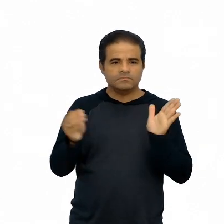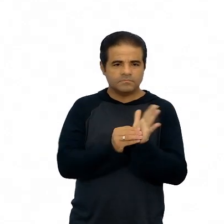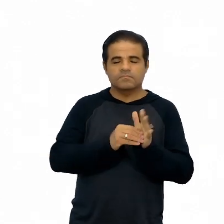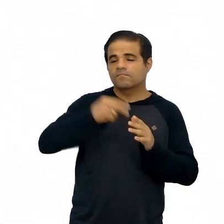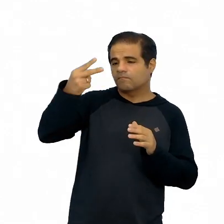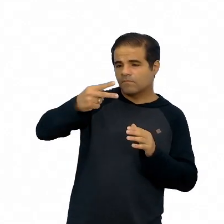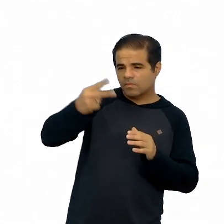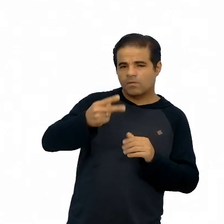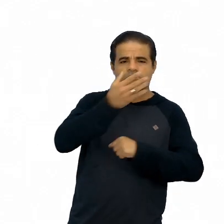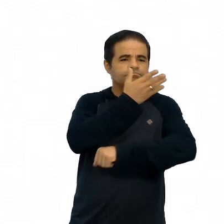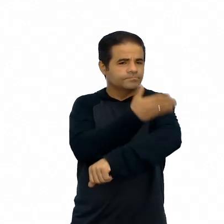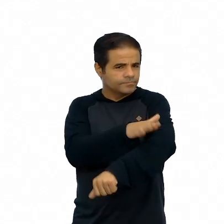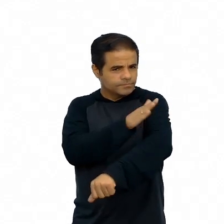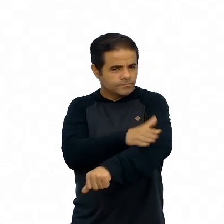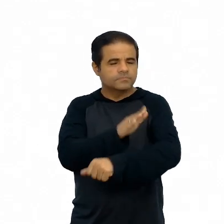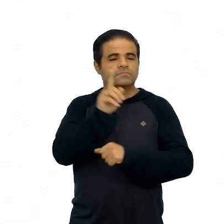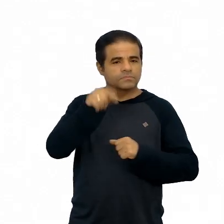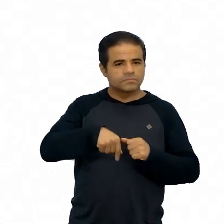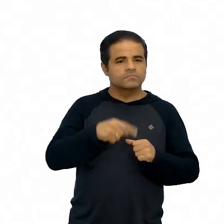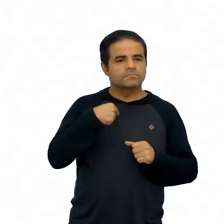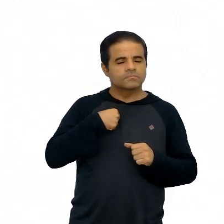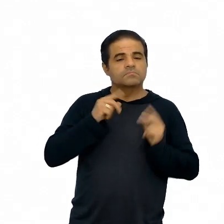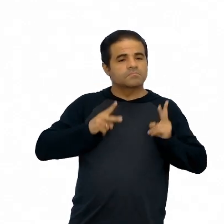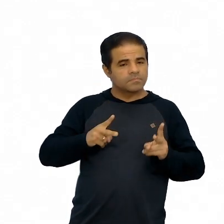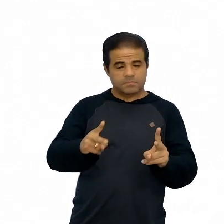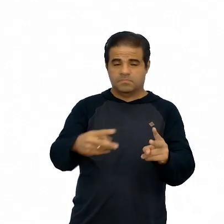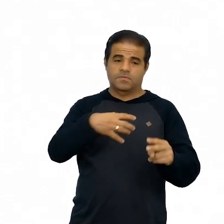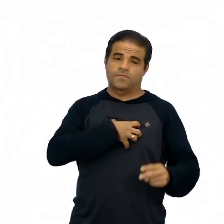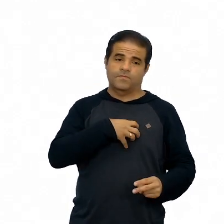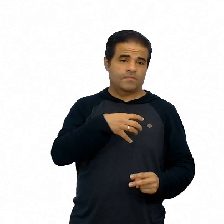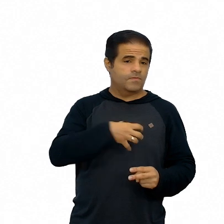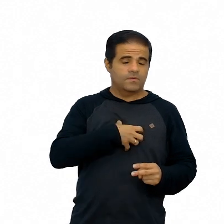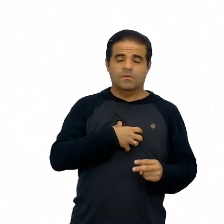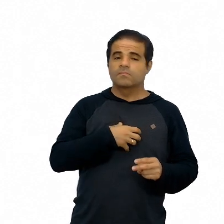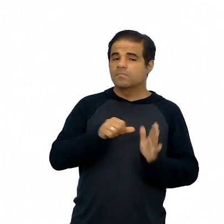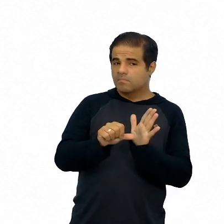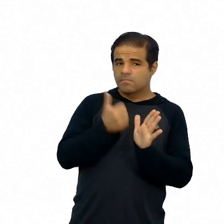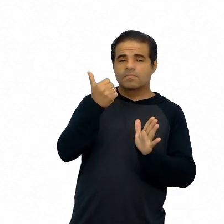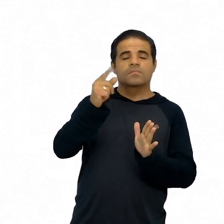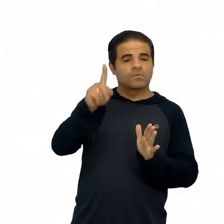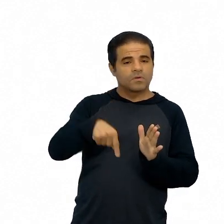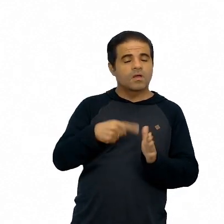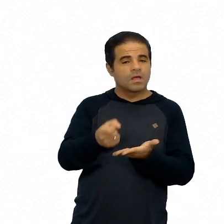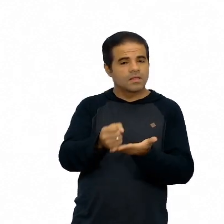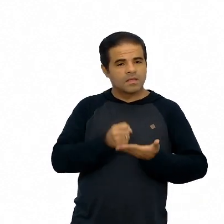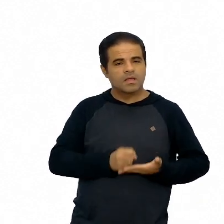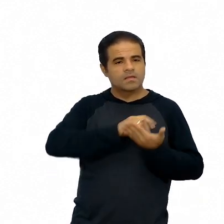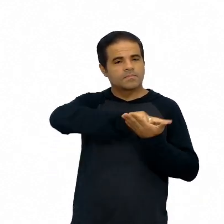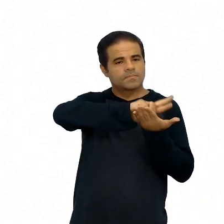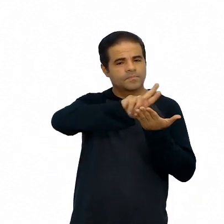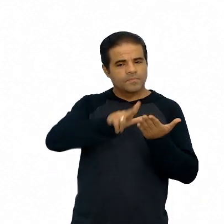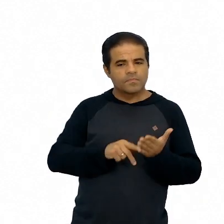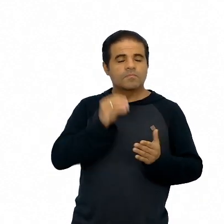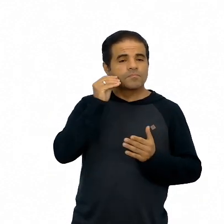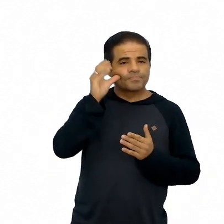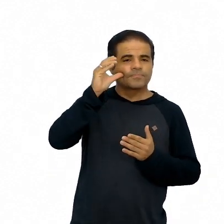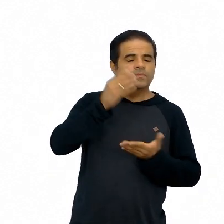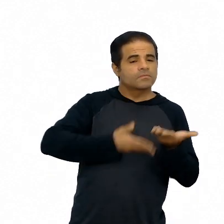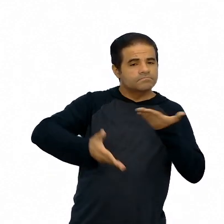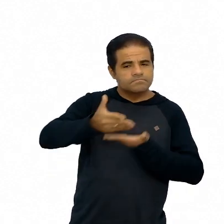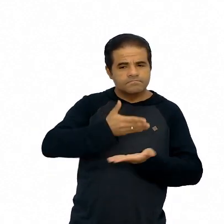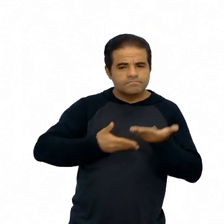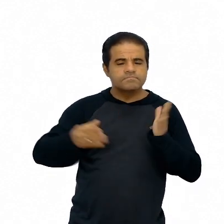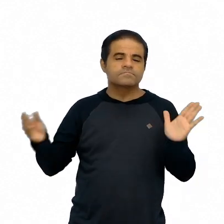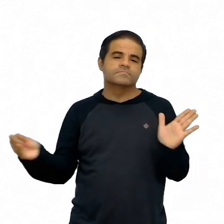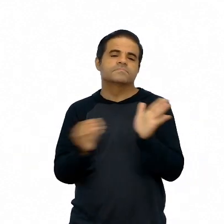segundo exercício aí para a gente, também da mesma forma que foi feito esse primeiro, ele traz vários conhecimentos aí